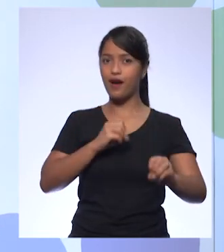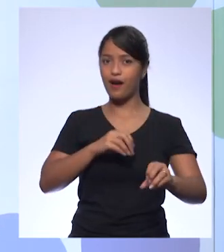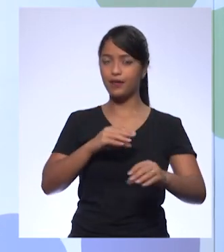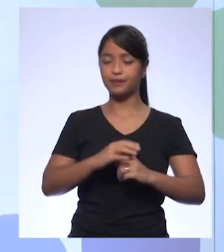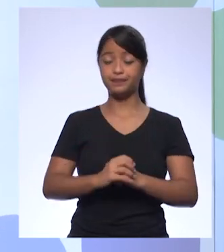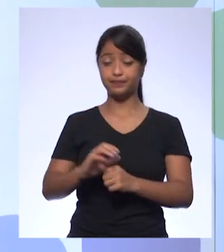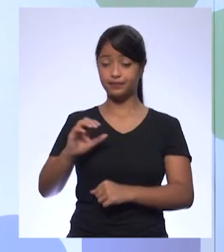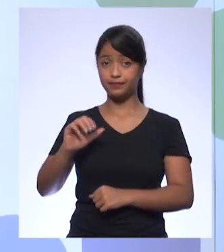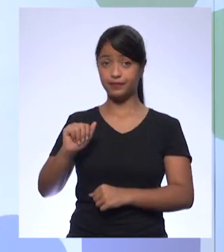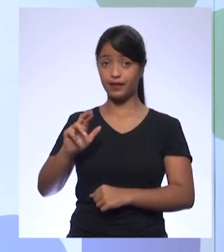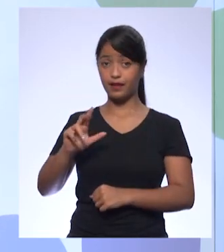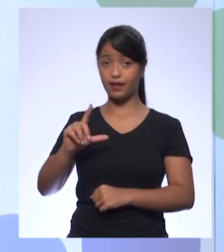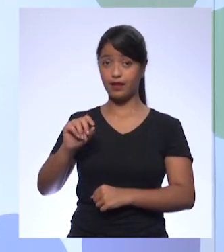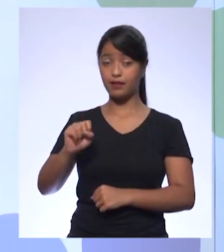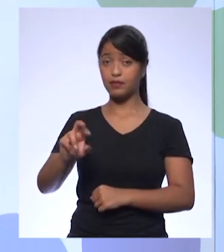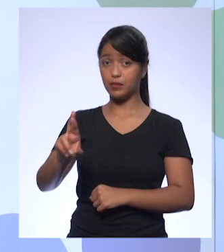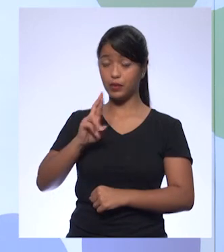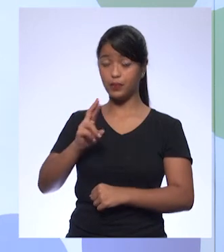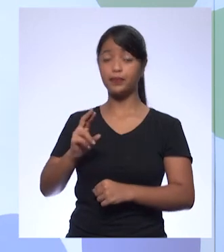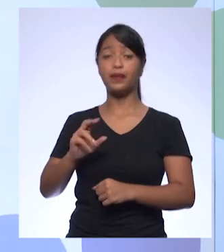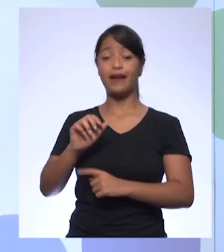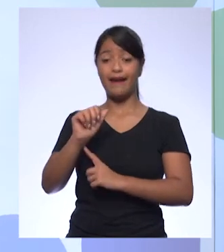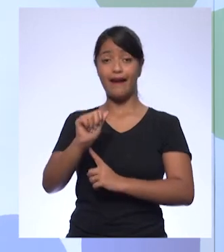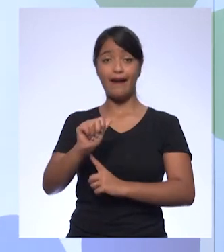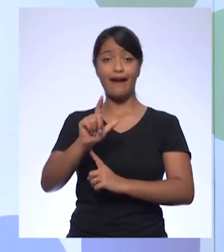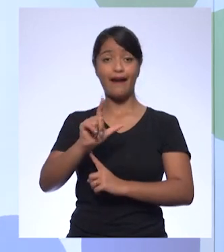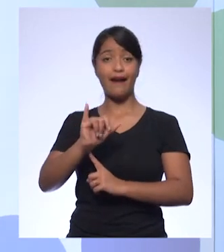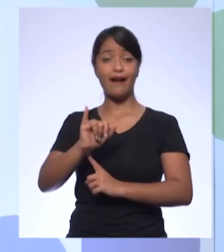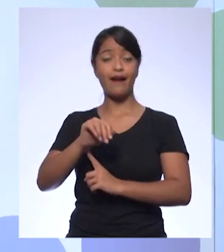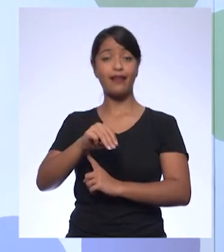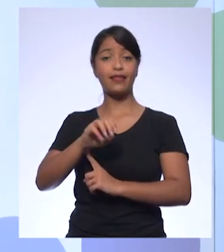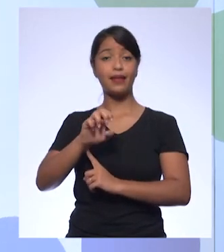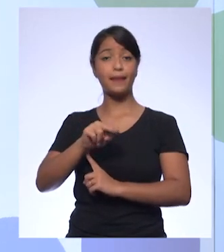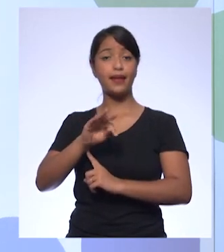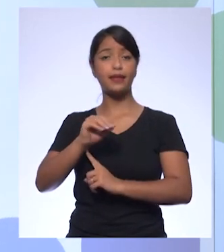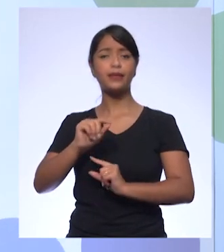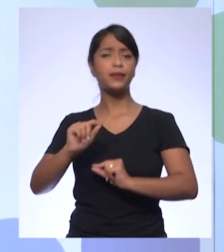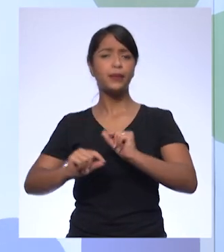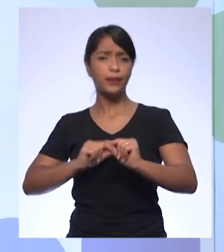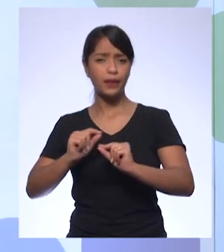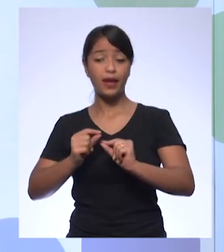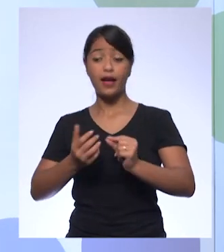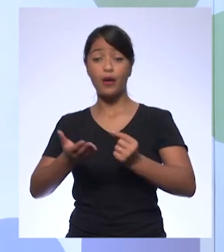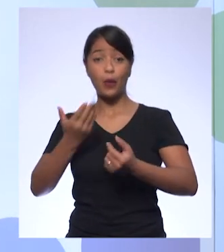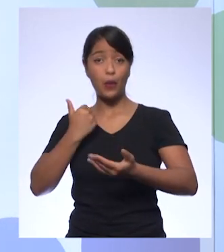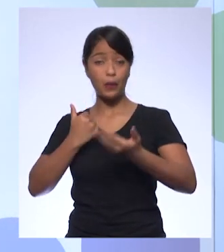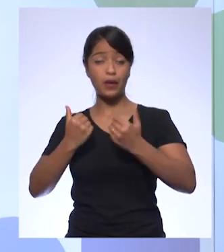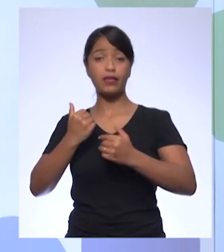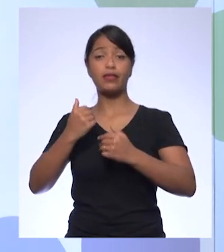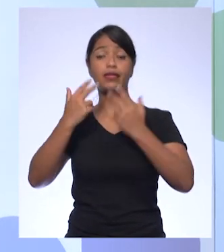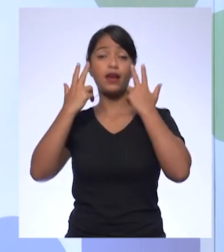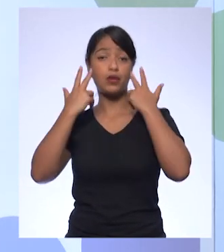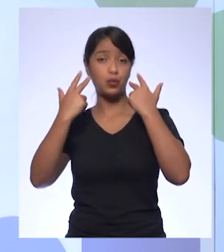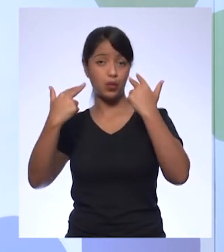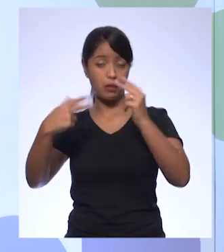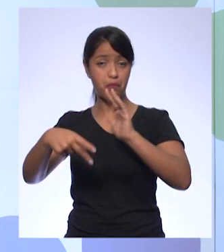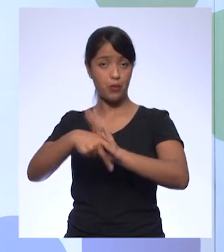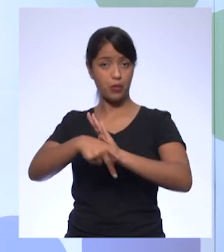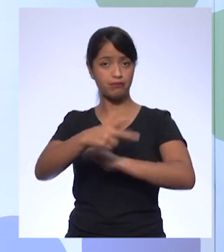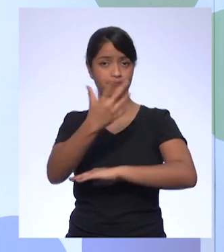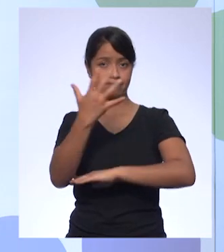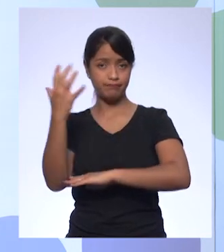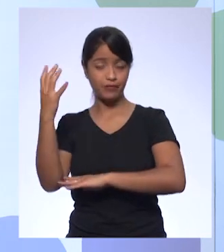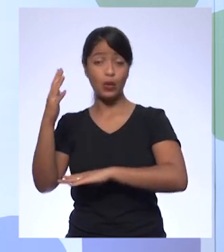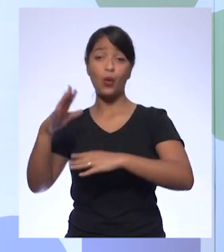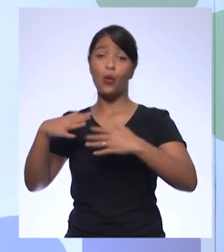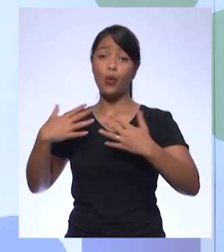produtos comestíveis tanto industrializados quanto naturais. Tá vendo só? O Gustavo colocou verduras, o Igor